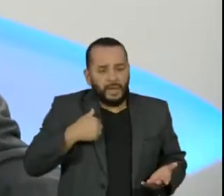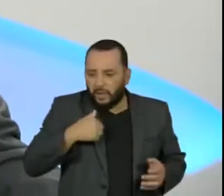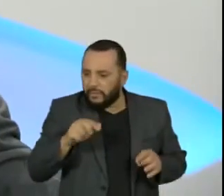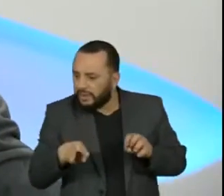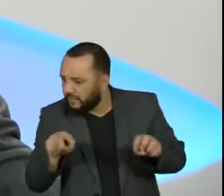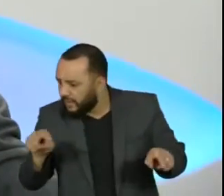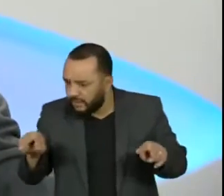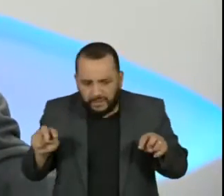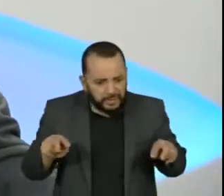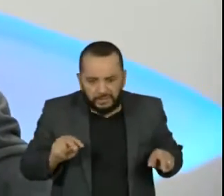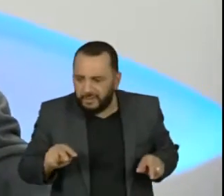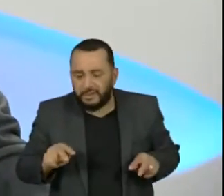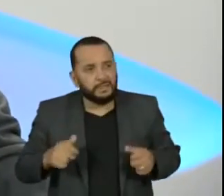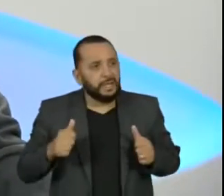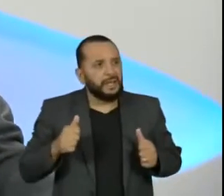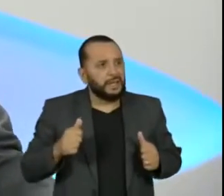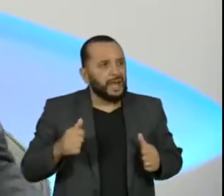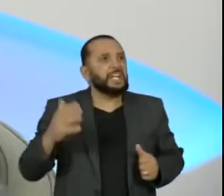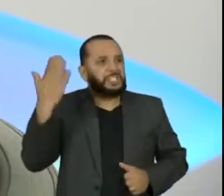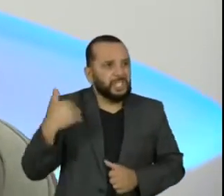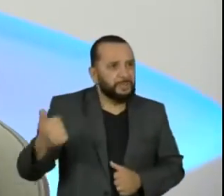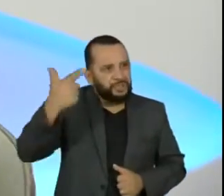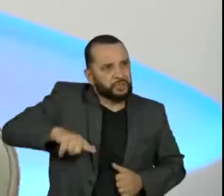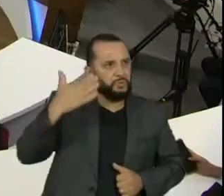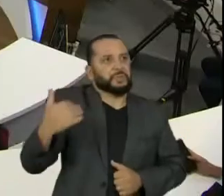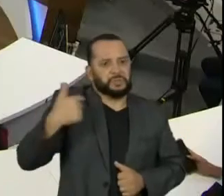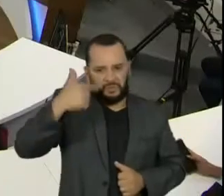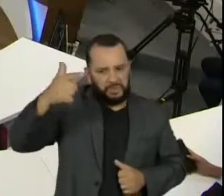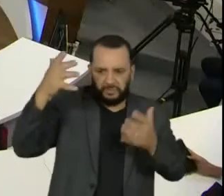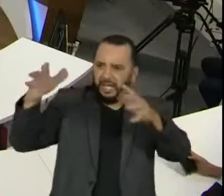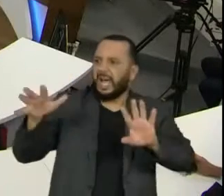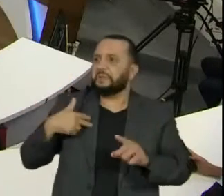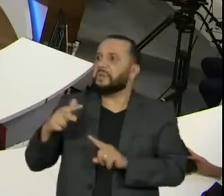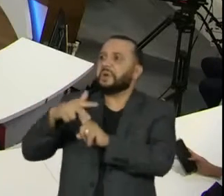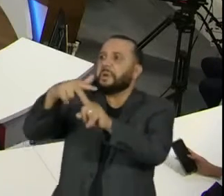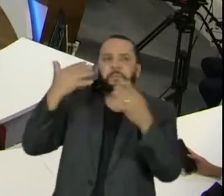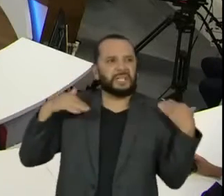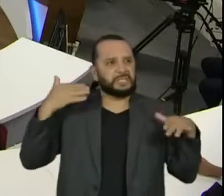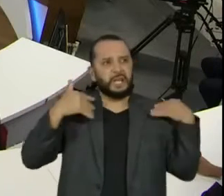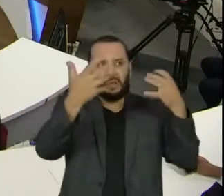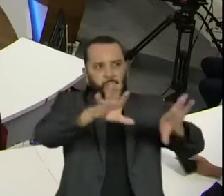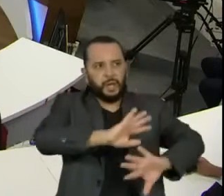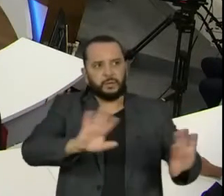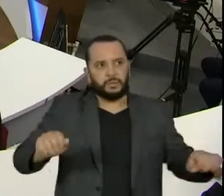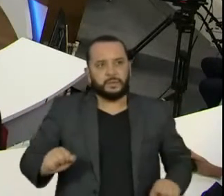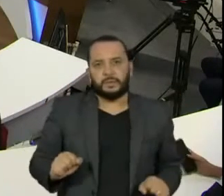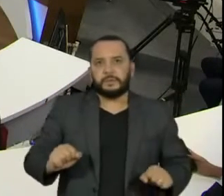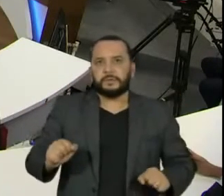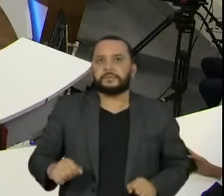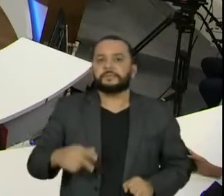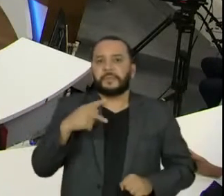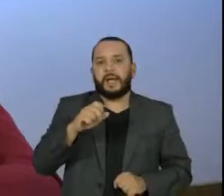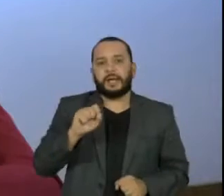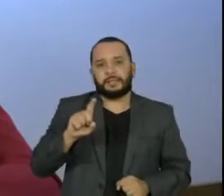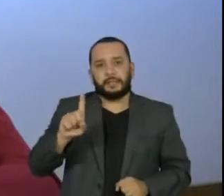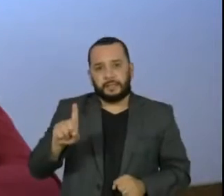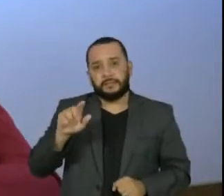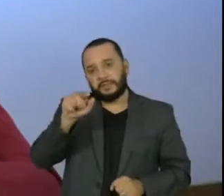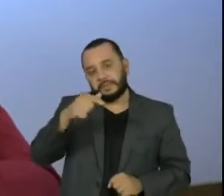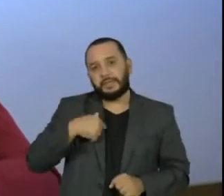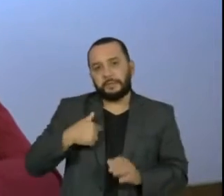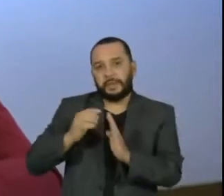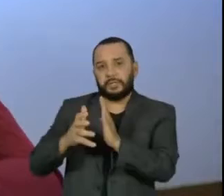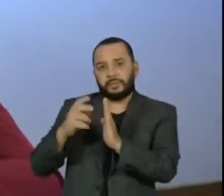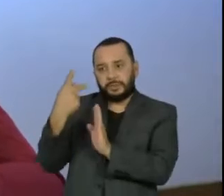novo? Prefeito, o senhor falou um pouco sobre o PSD, o seu partido. O senhor disse que vai seguir a orientação do PSD e